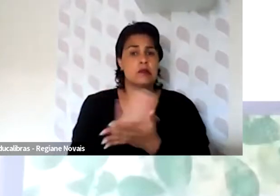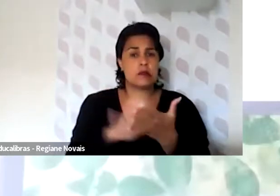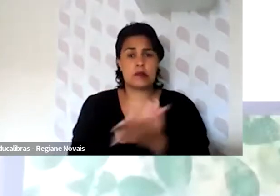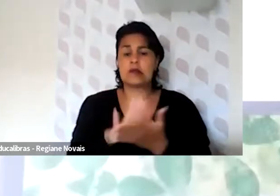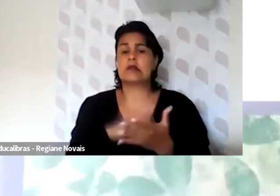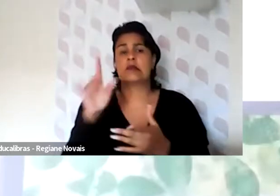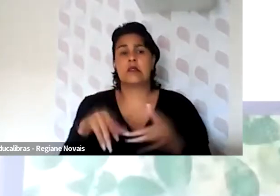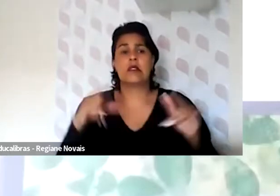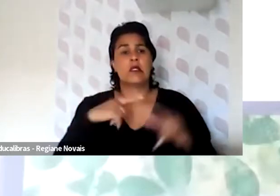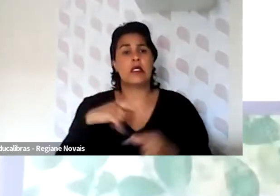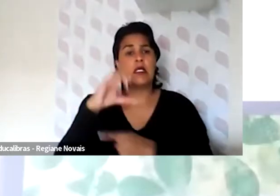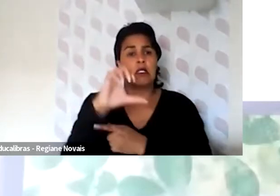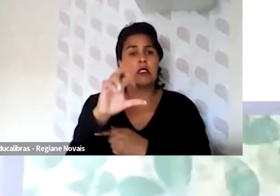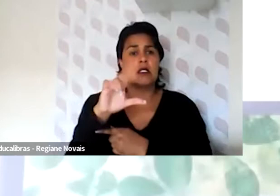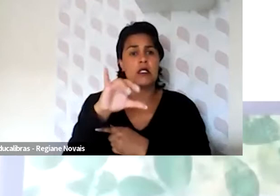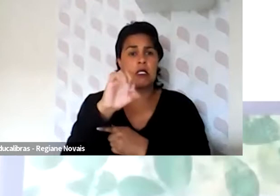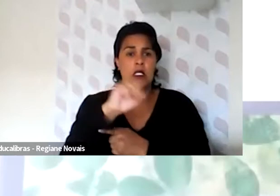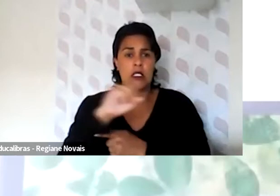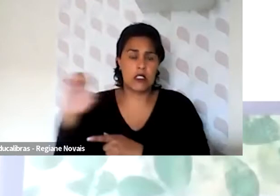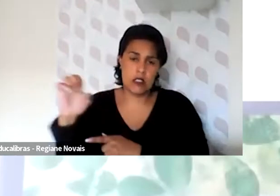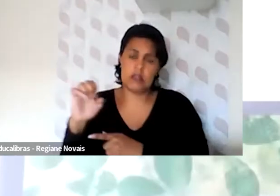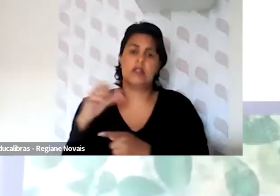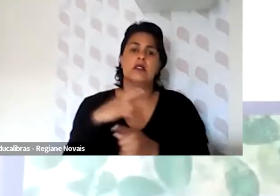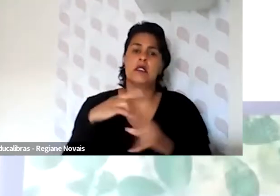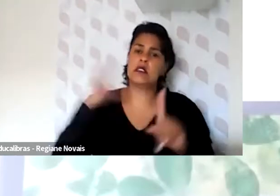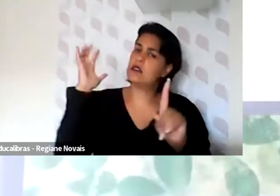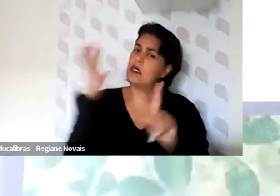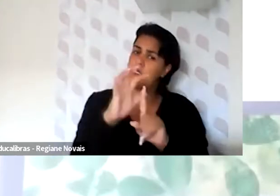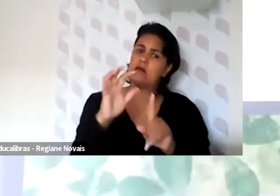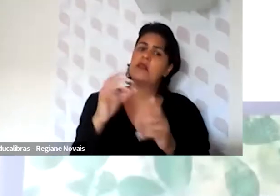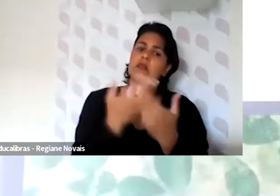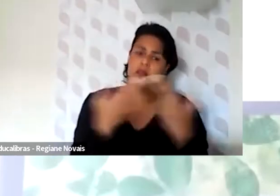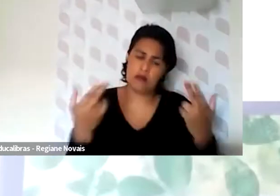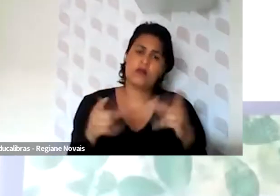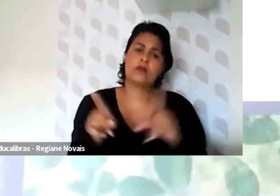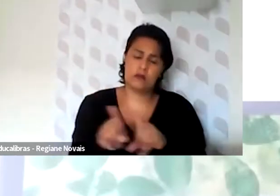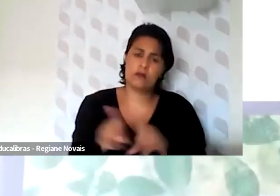serão os mais afetados por elas, assim como as outras, né, populações